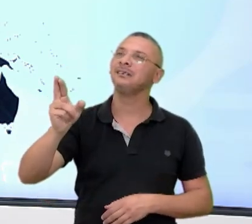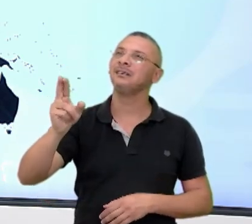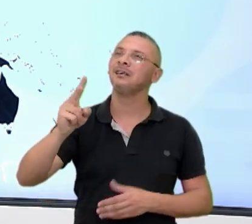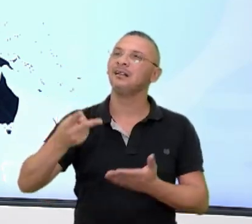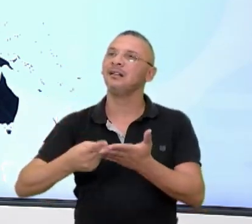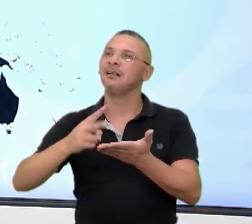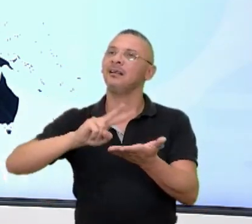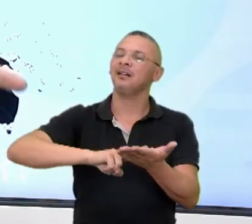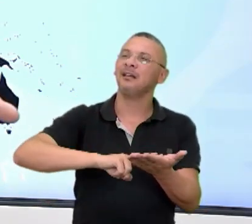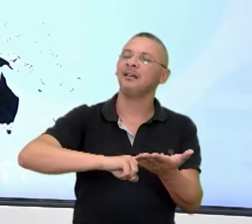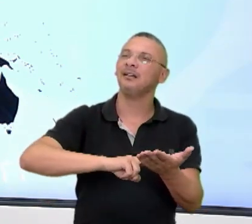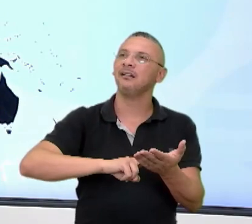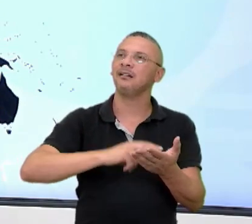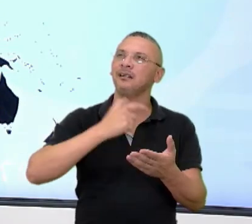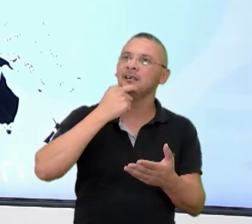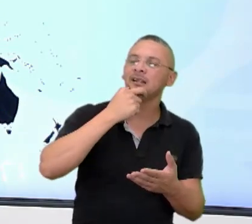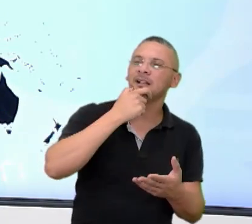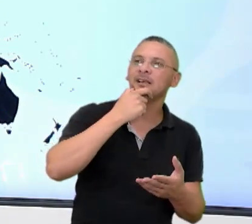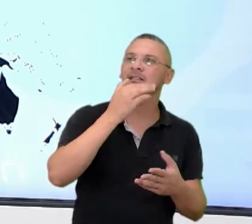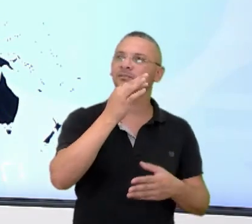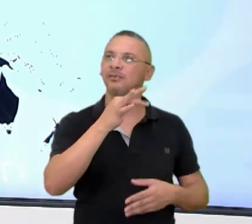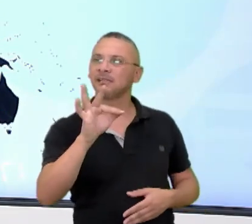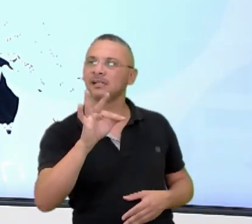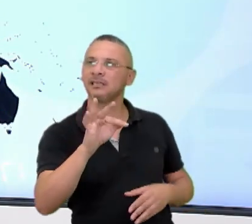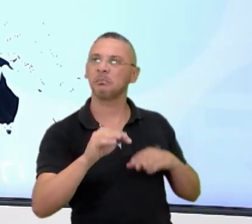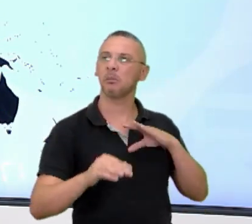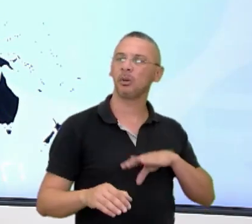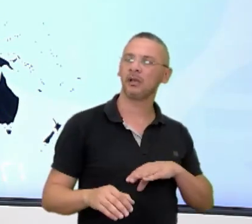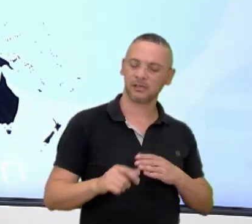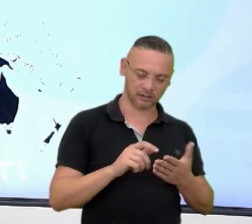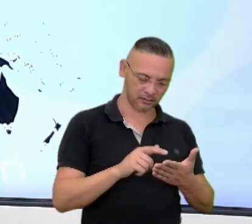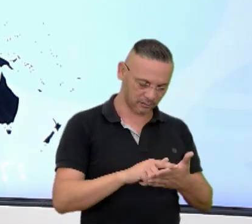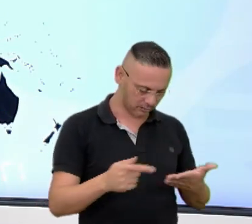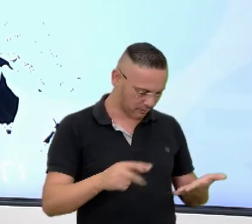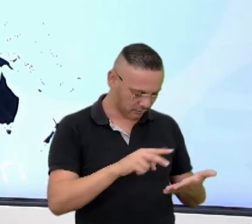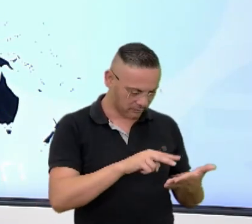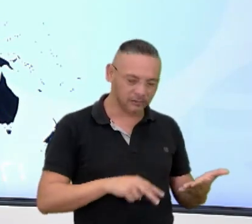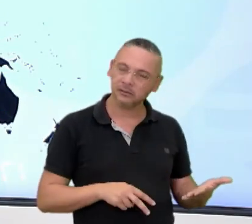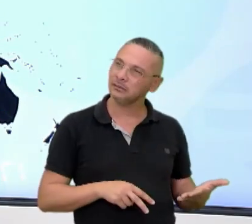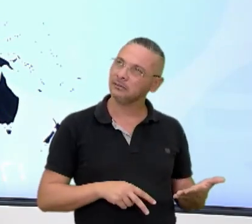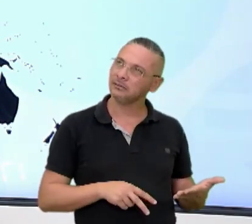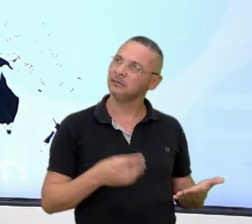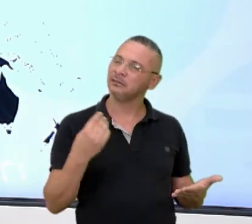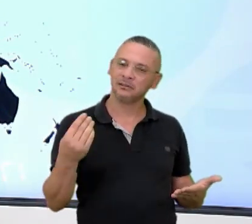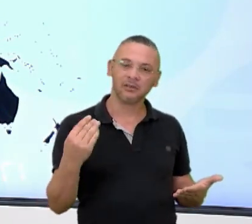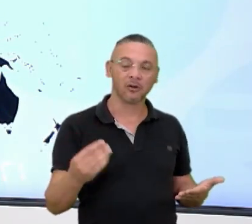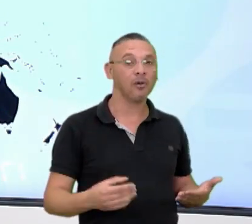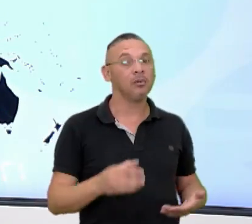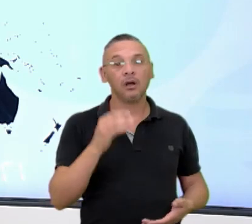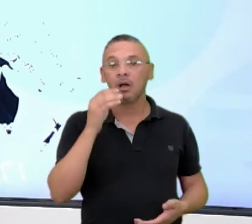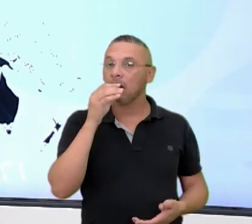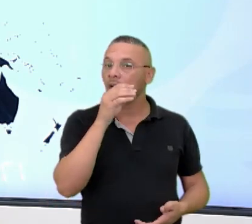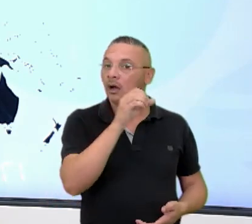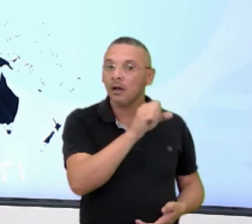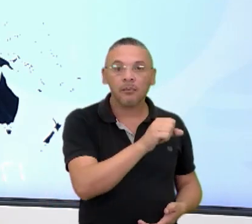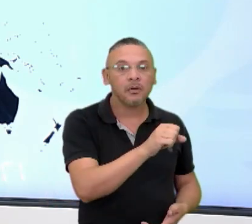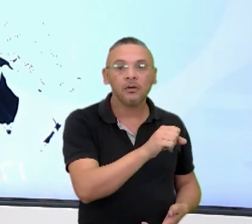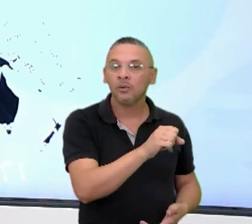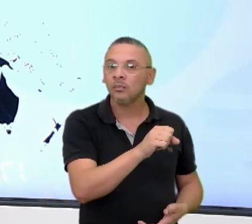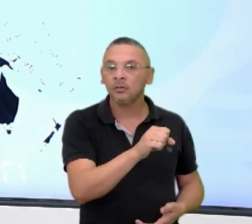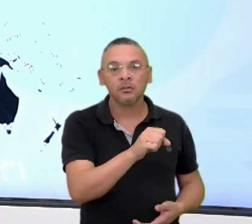um novo olhar sobre a imprensa. É pensar sobre isso. Gente, a imprensa é esse organismo vivo que